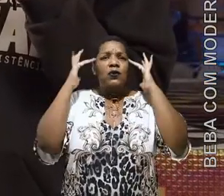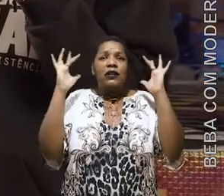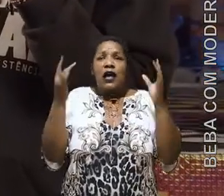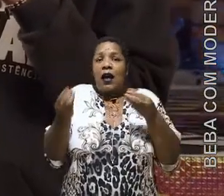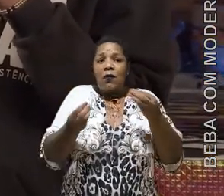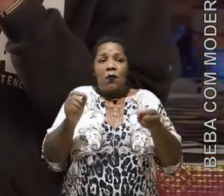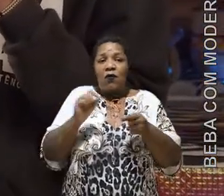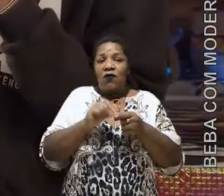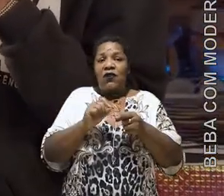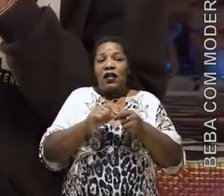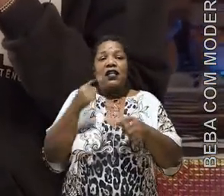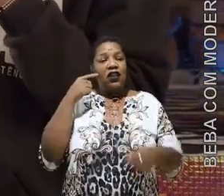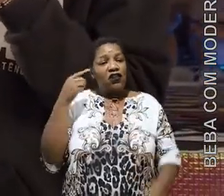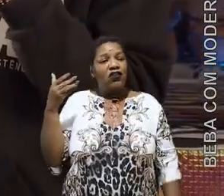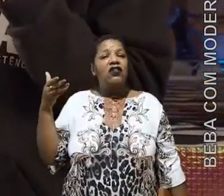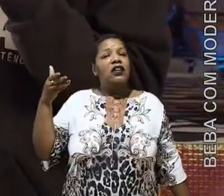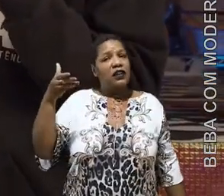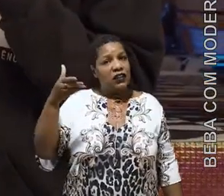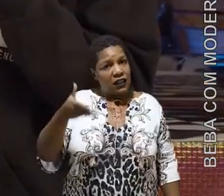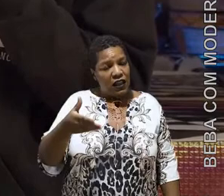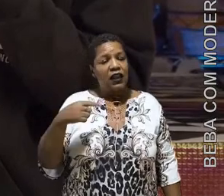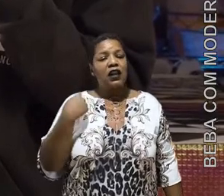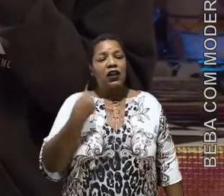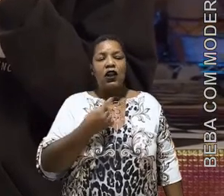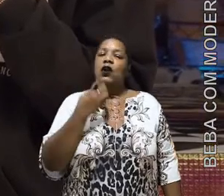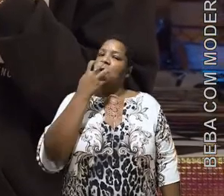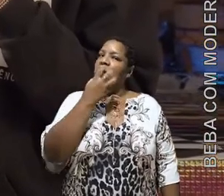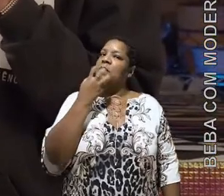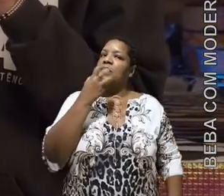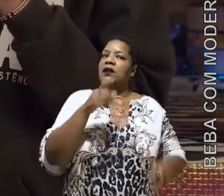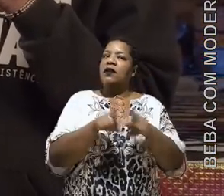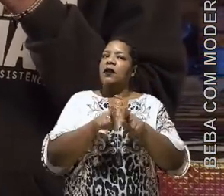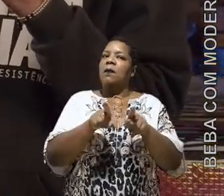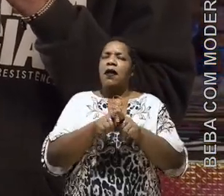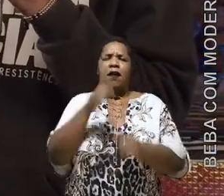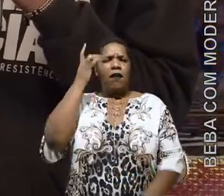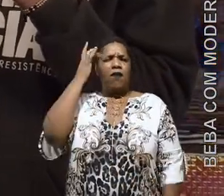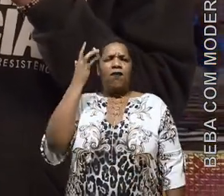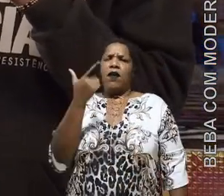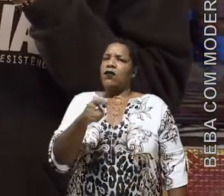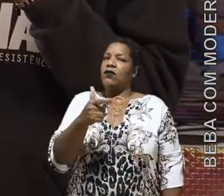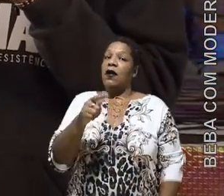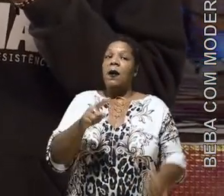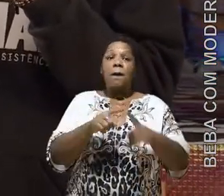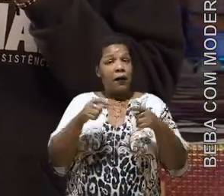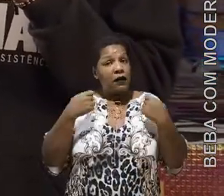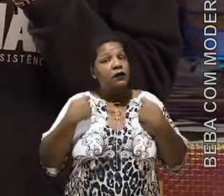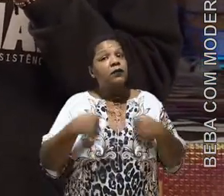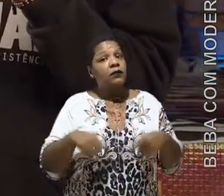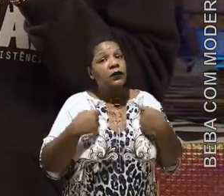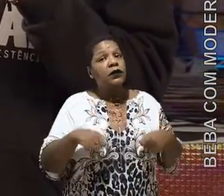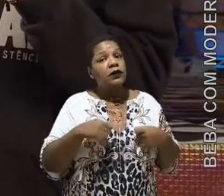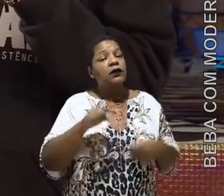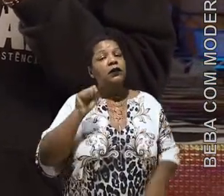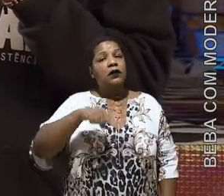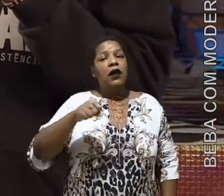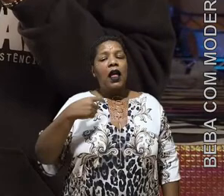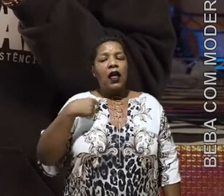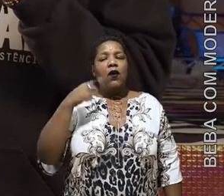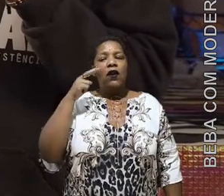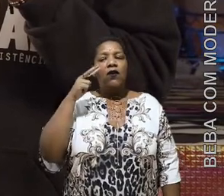foram as pirâmides culturais sabe a gente depois os outros falaram que eles fizeram não sabe como fez né a gente Traz essa cena